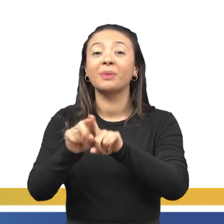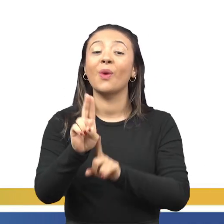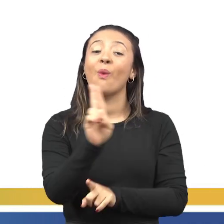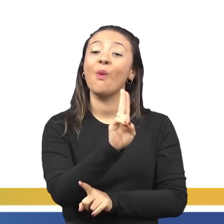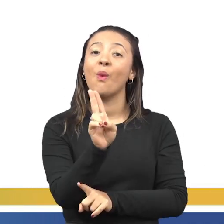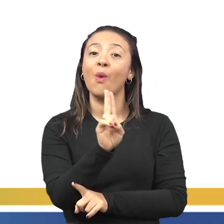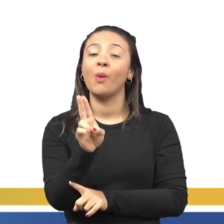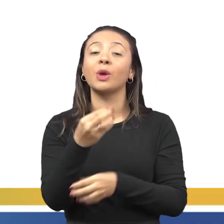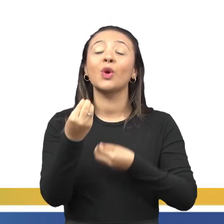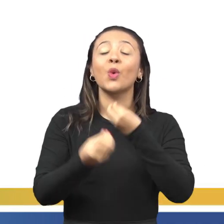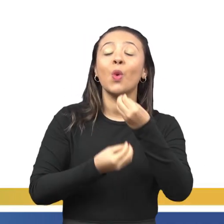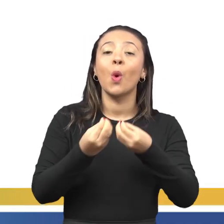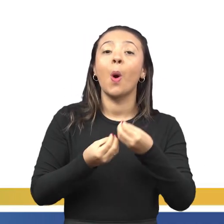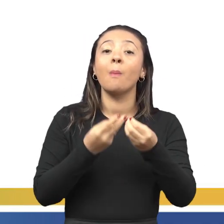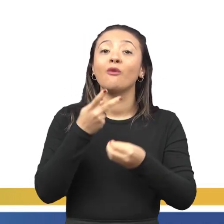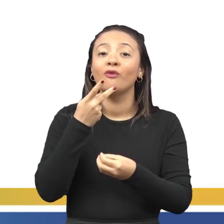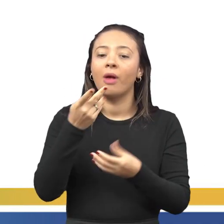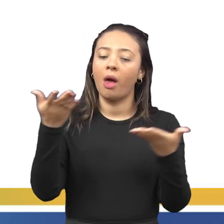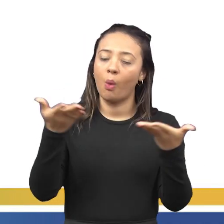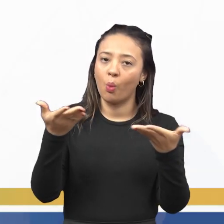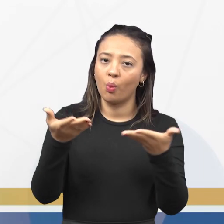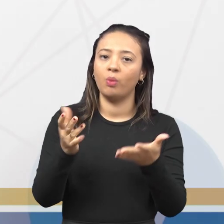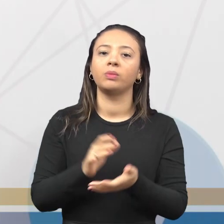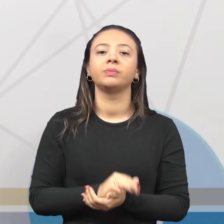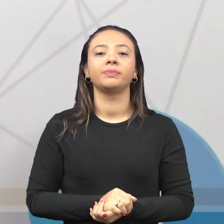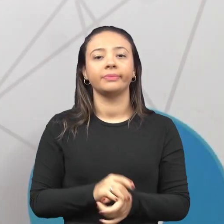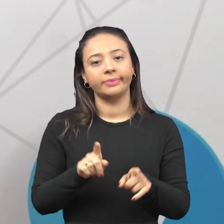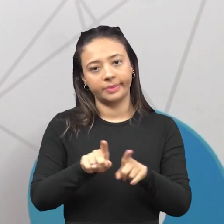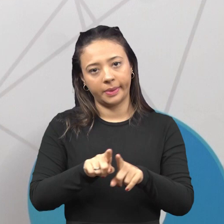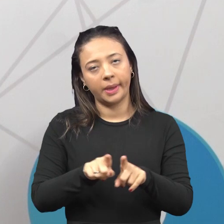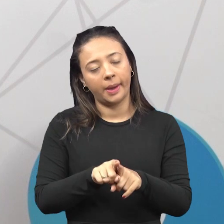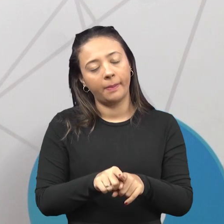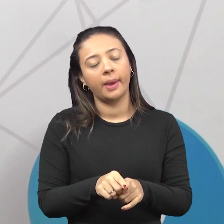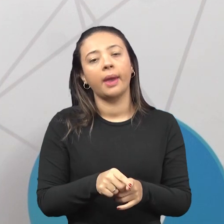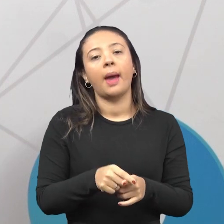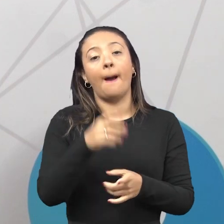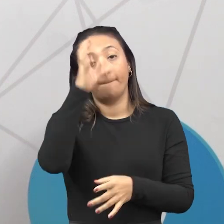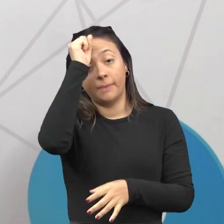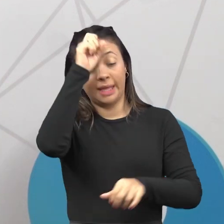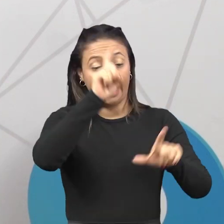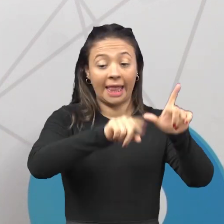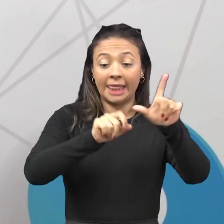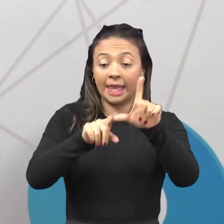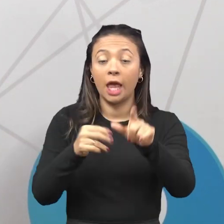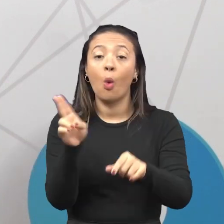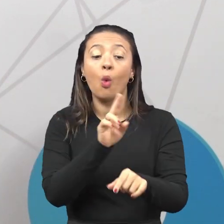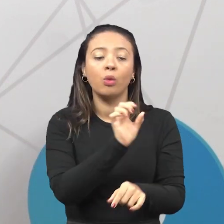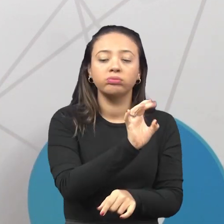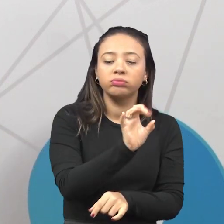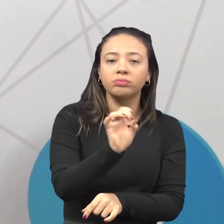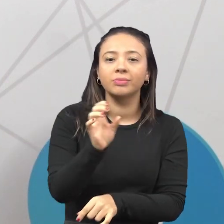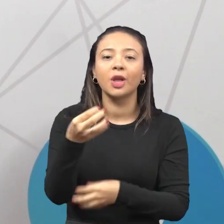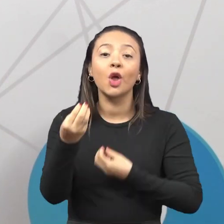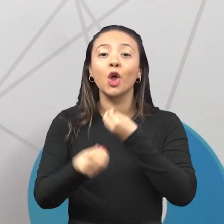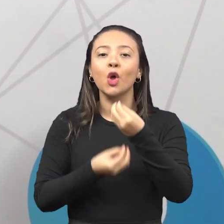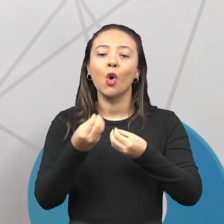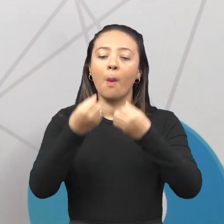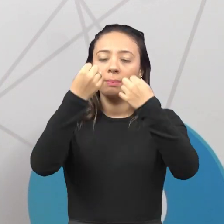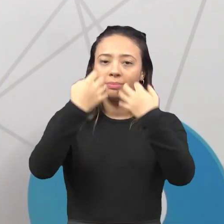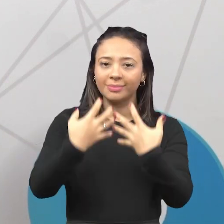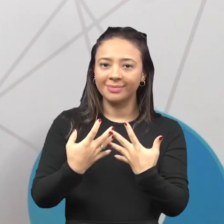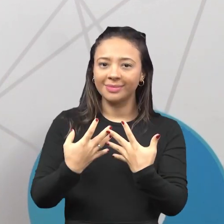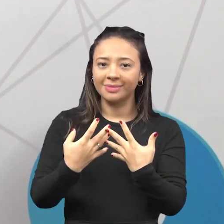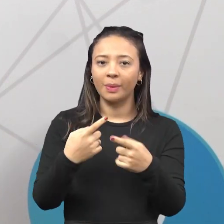sua pronunciação. E é o que nós vamos fazer hoje. Vamos aprender tanto as letras, como se chama cada letrinha e a pronúncia, certo? Para quando